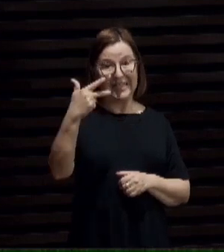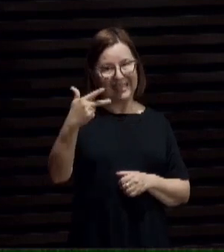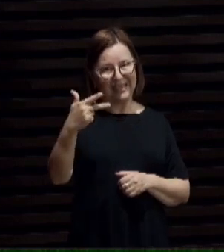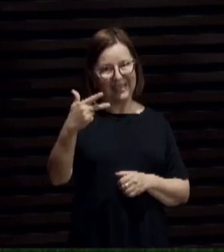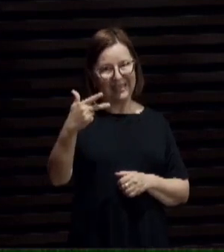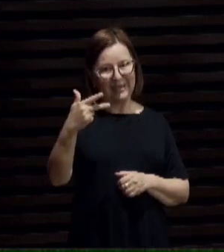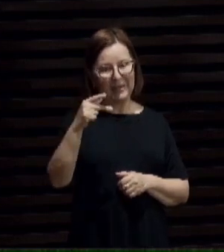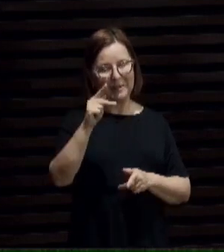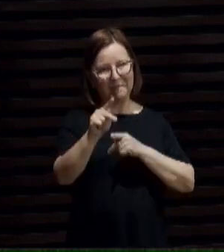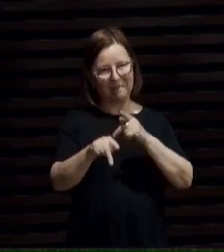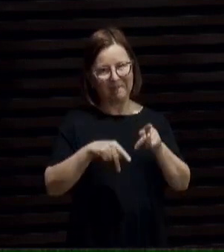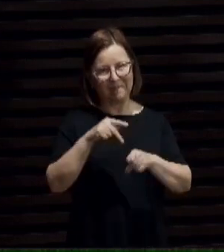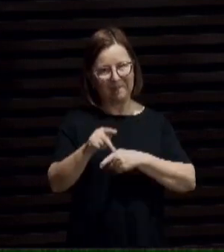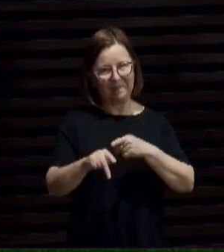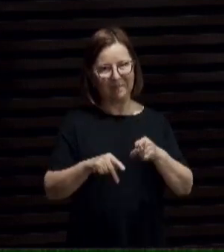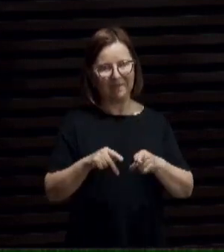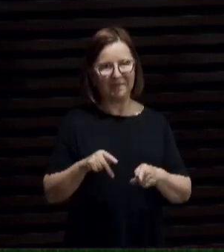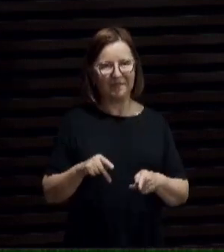pessoas.